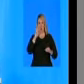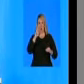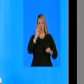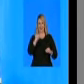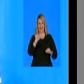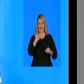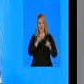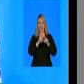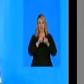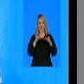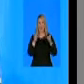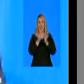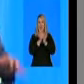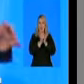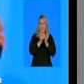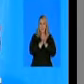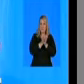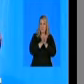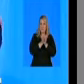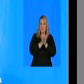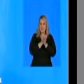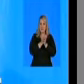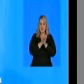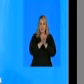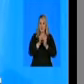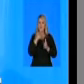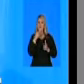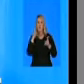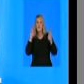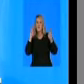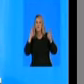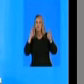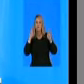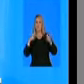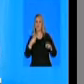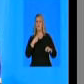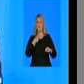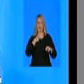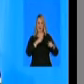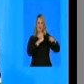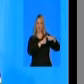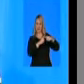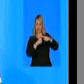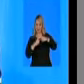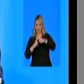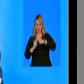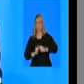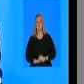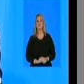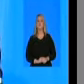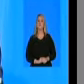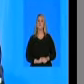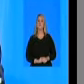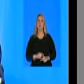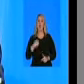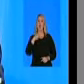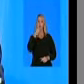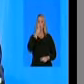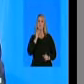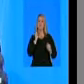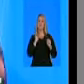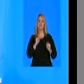a equipe dele, realmente para tratar da questão de vagas nos cemitérios. E acho que nós